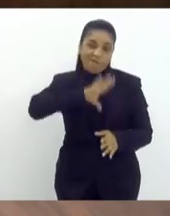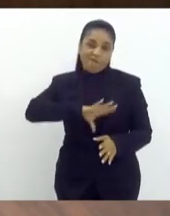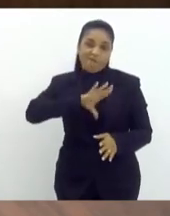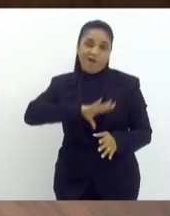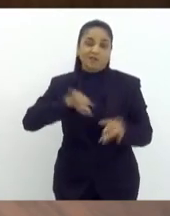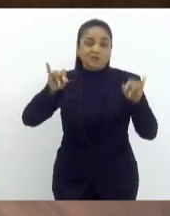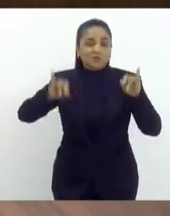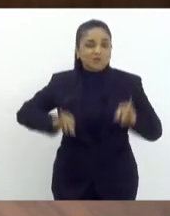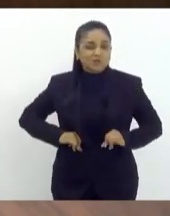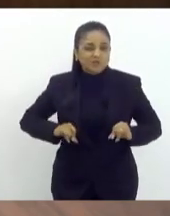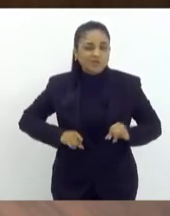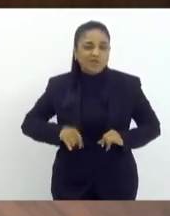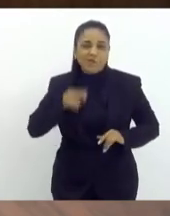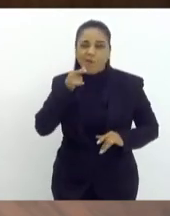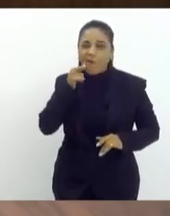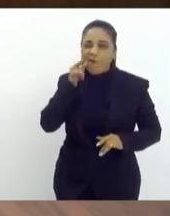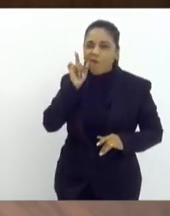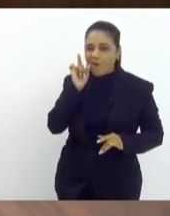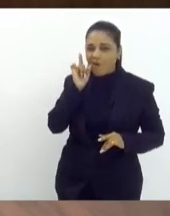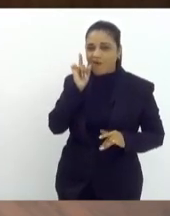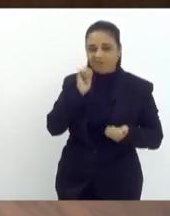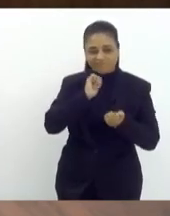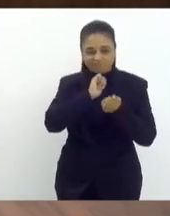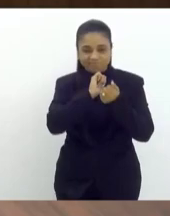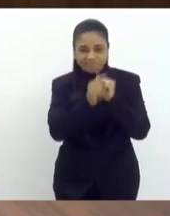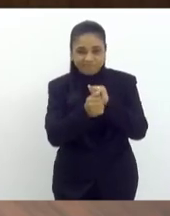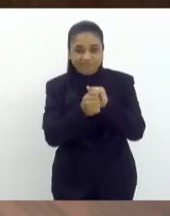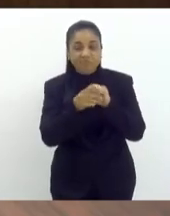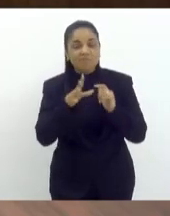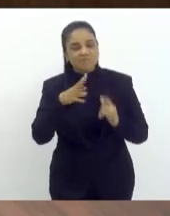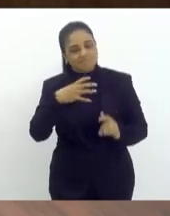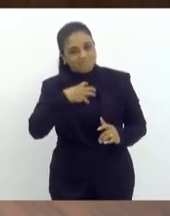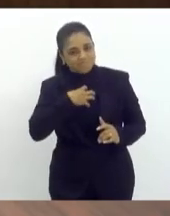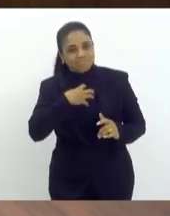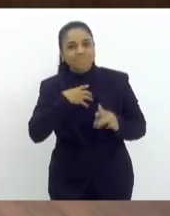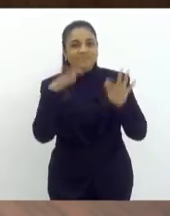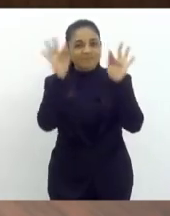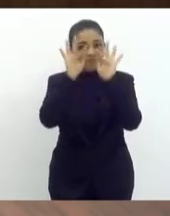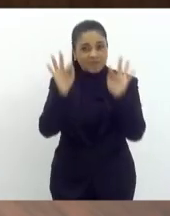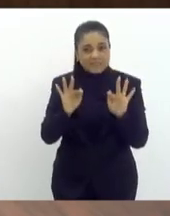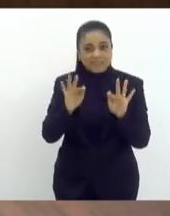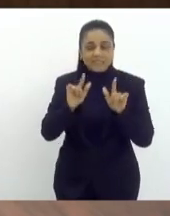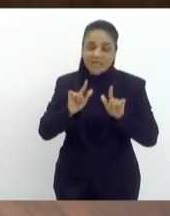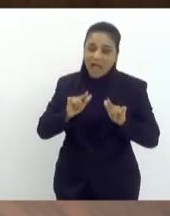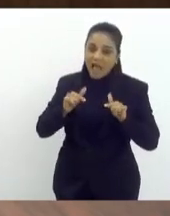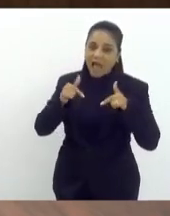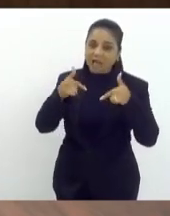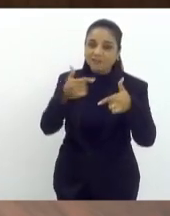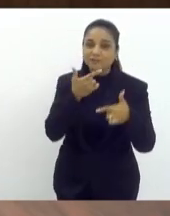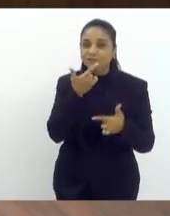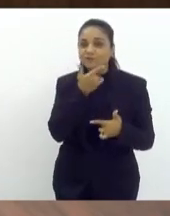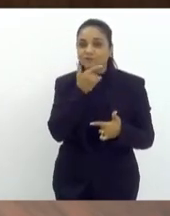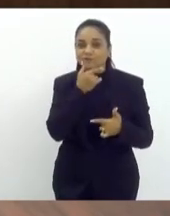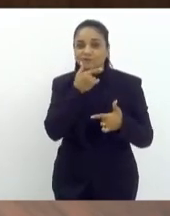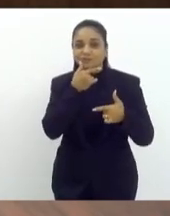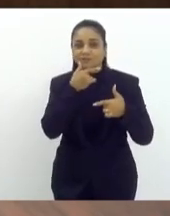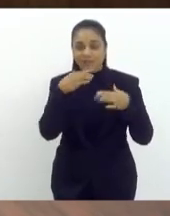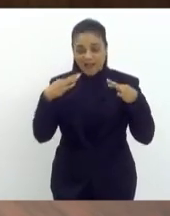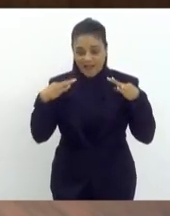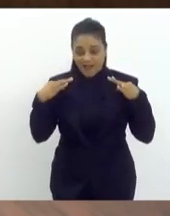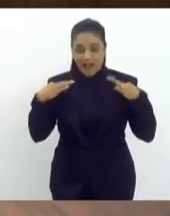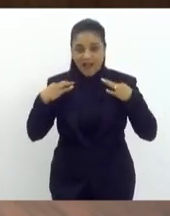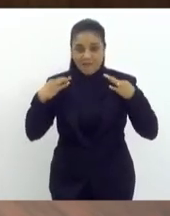o jogo ontem mas fiquei muito feliz com atitude do Vini de abrir as camisetas